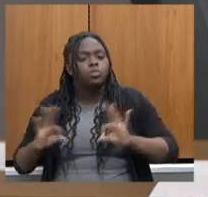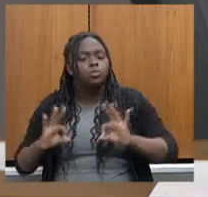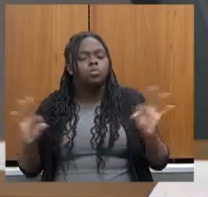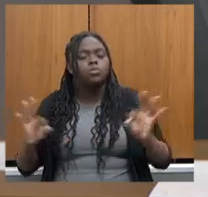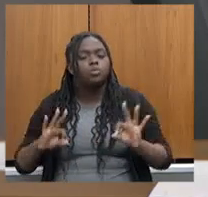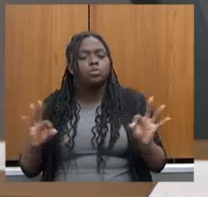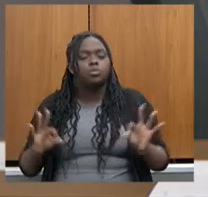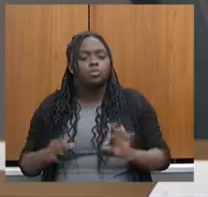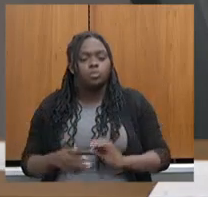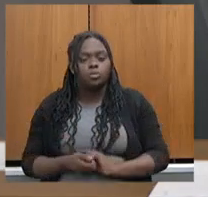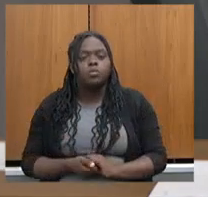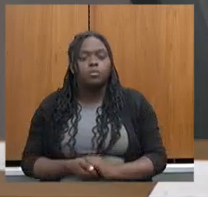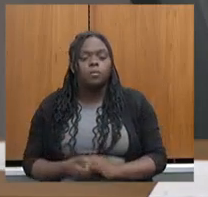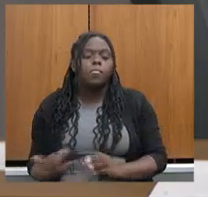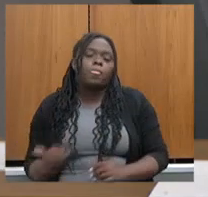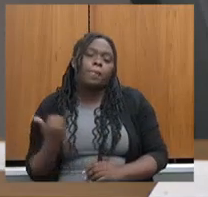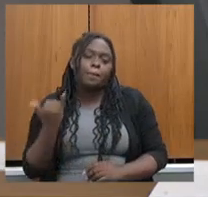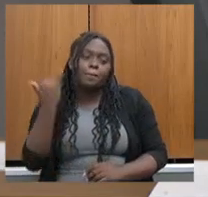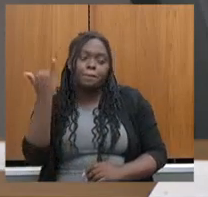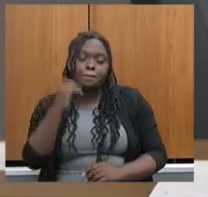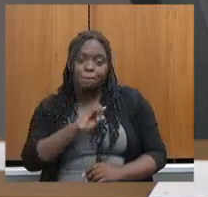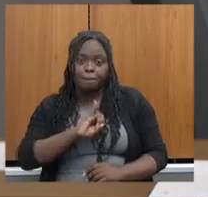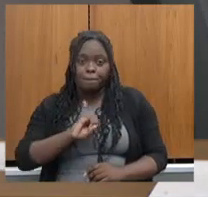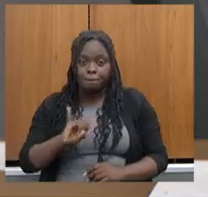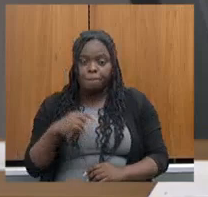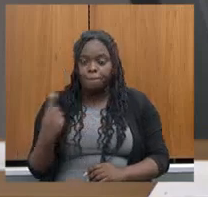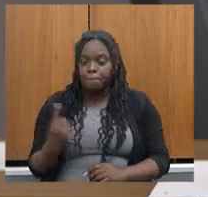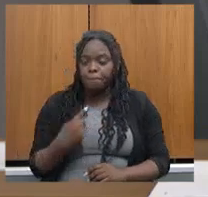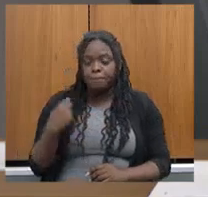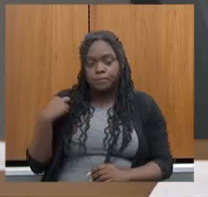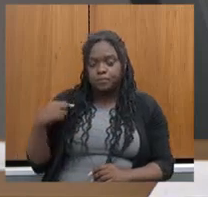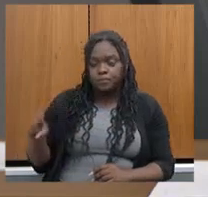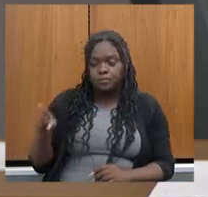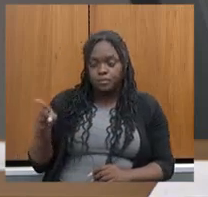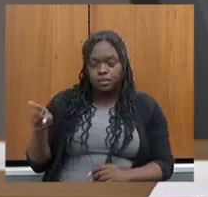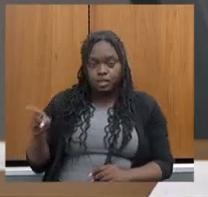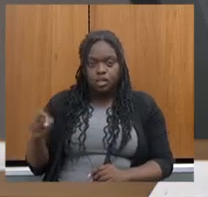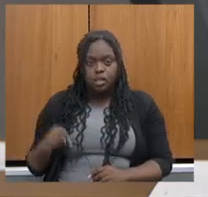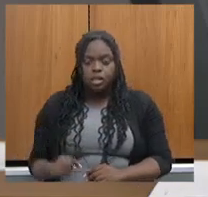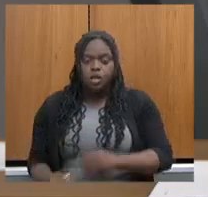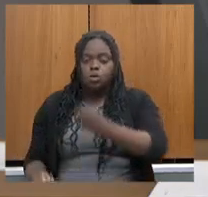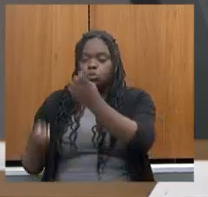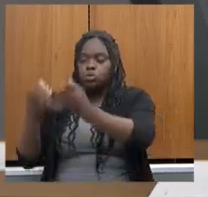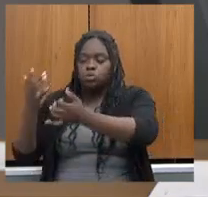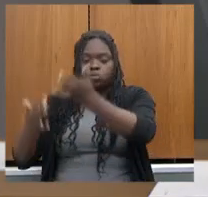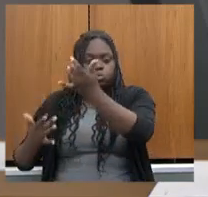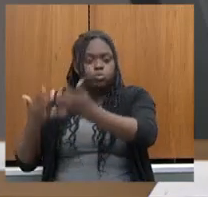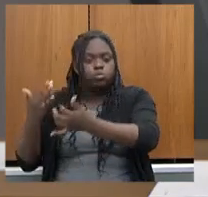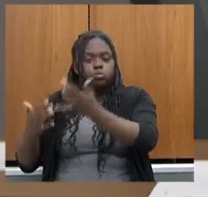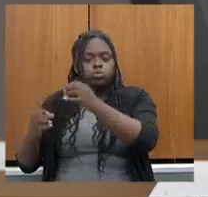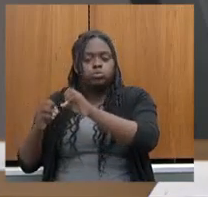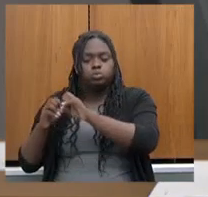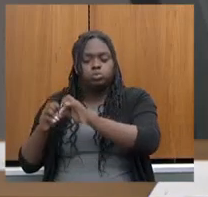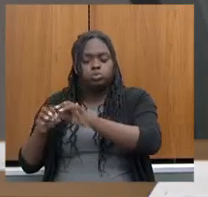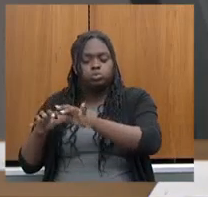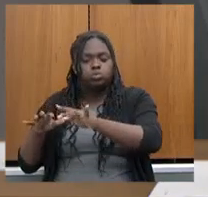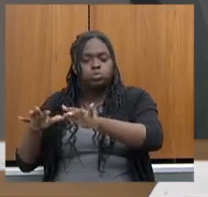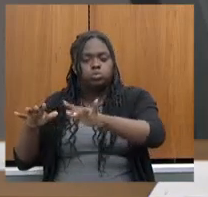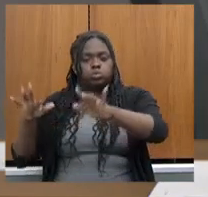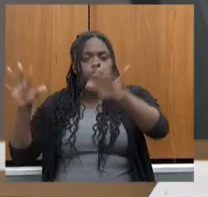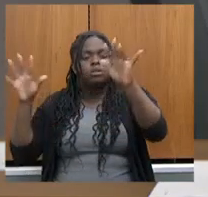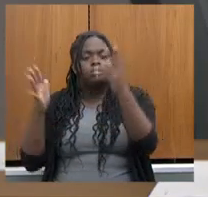eficácia e isso é fundamental se nós tivéssemos ali um incêndio que progredisse de uma maneira